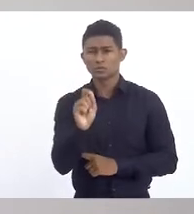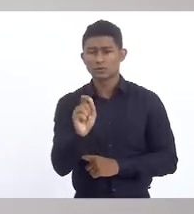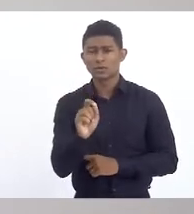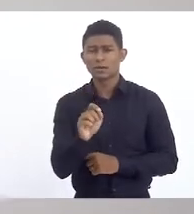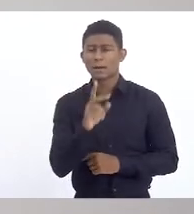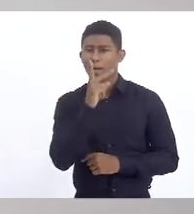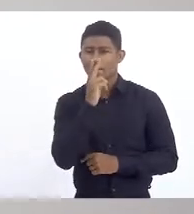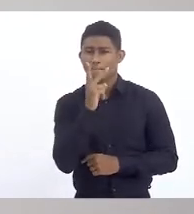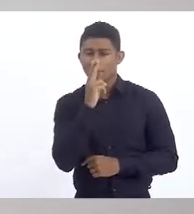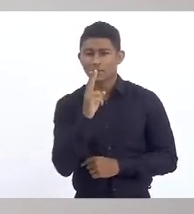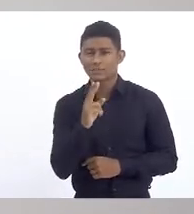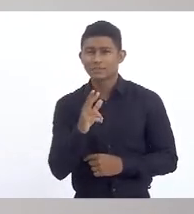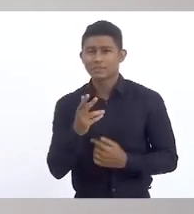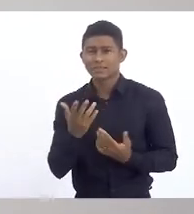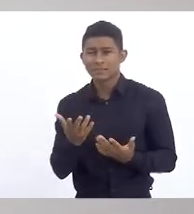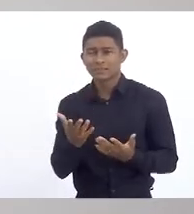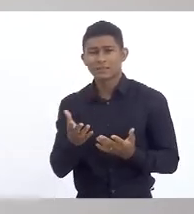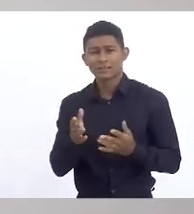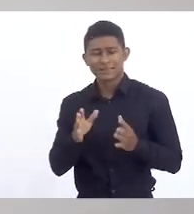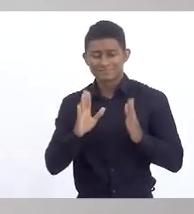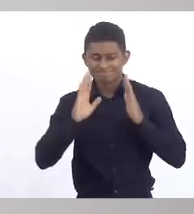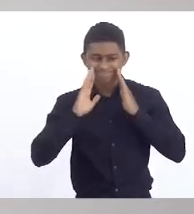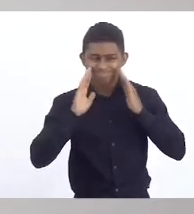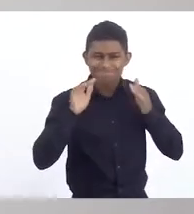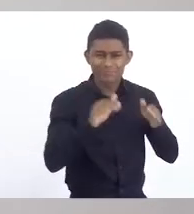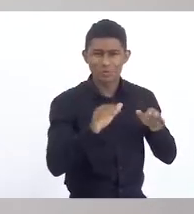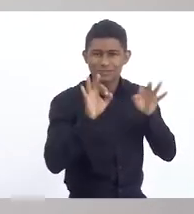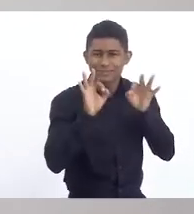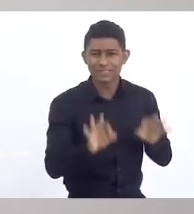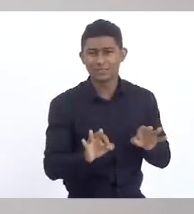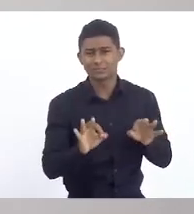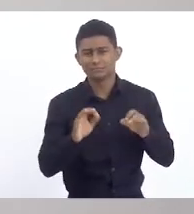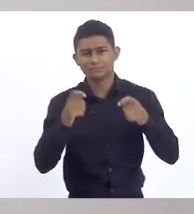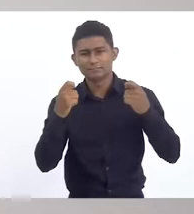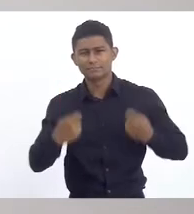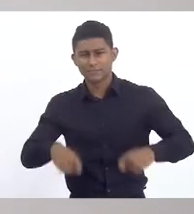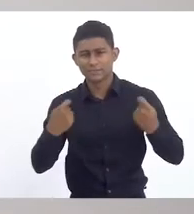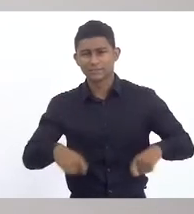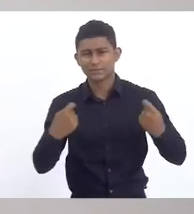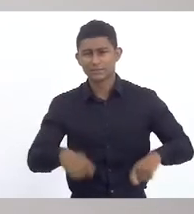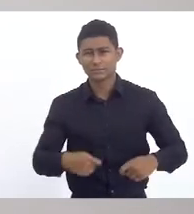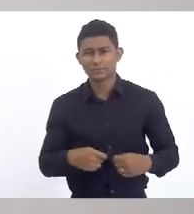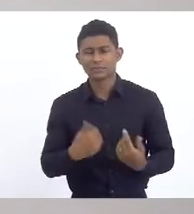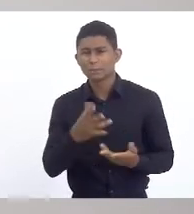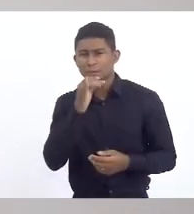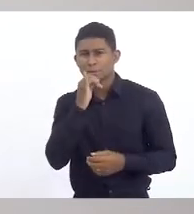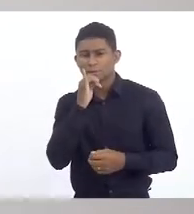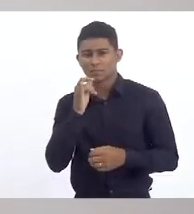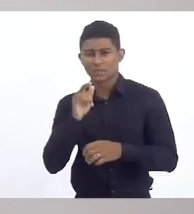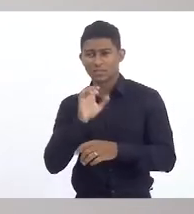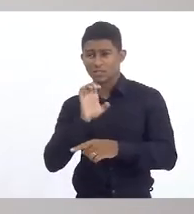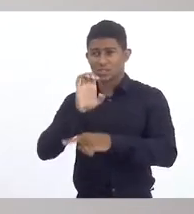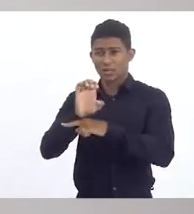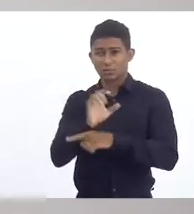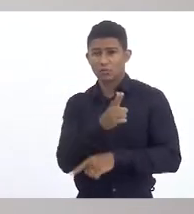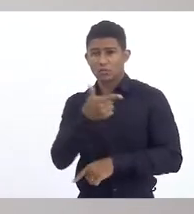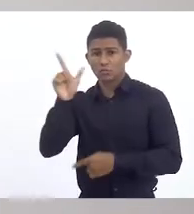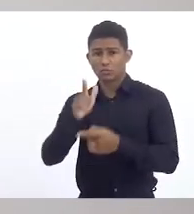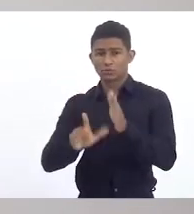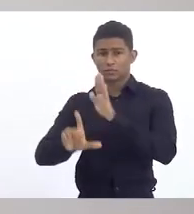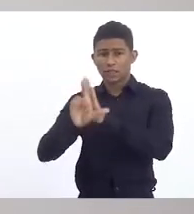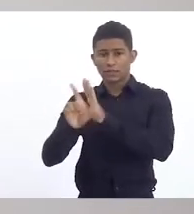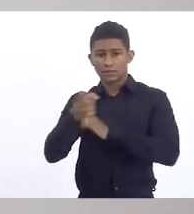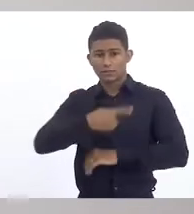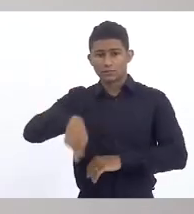senso, ou seja, deixar um pouco mais específico. E não quer dizer que tenha que copiar a legislação de outros estados, né? Copiar e colar,